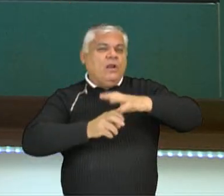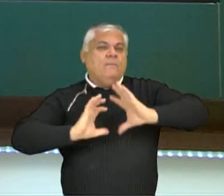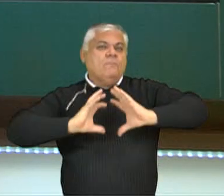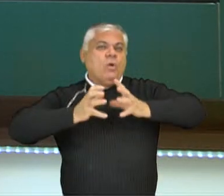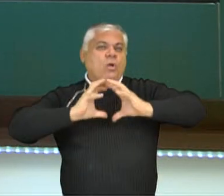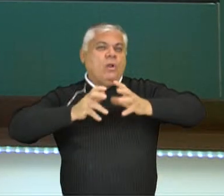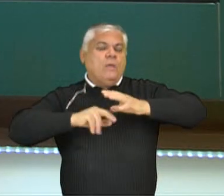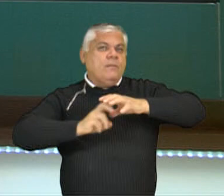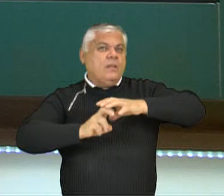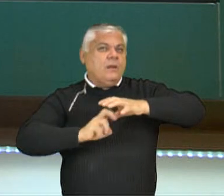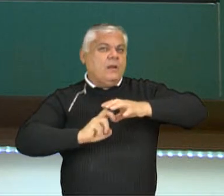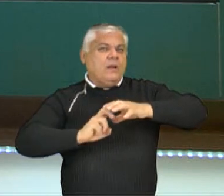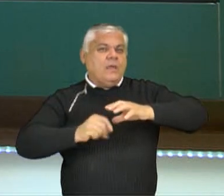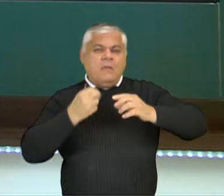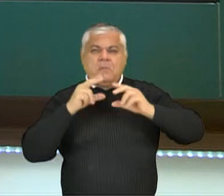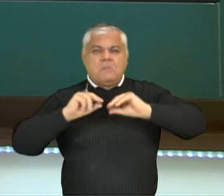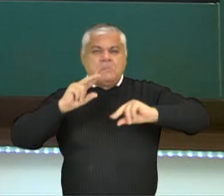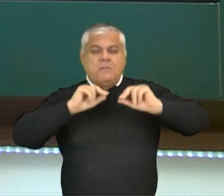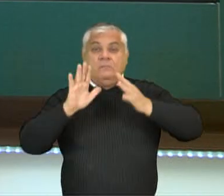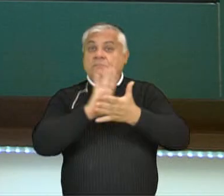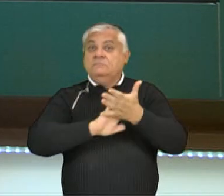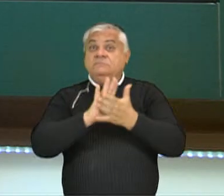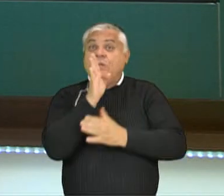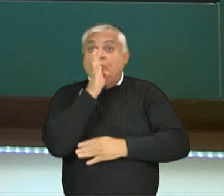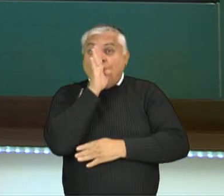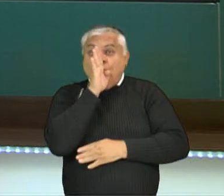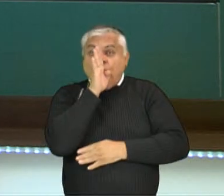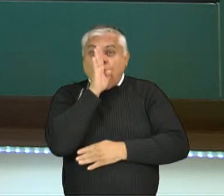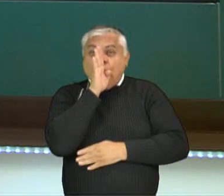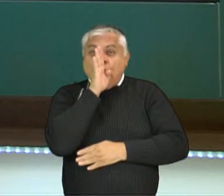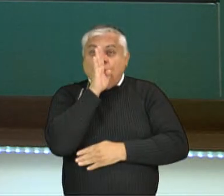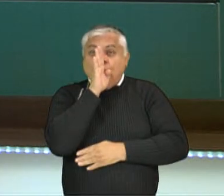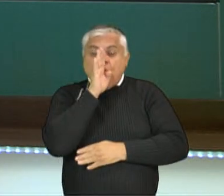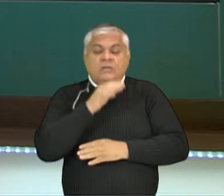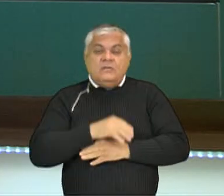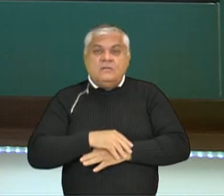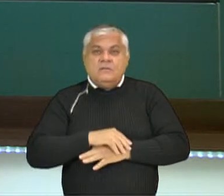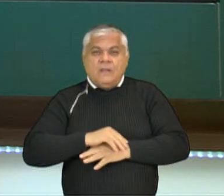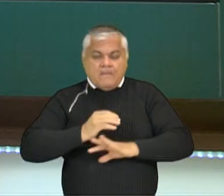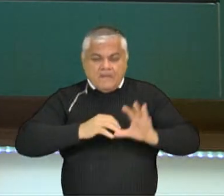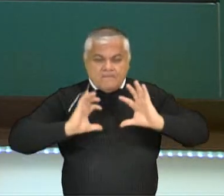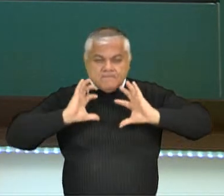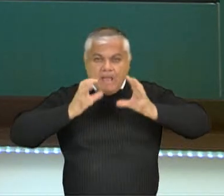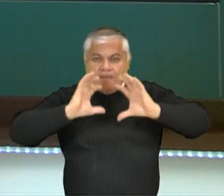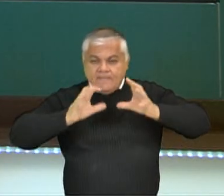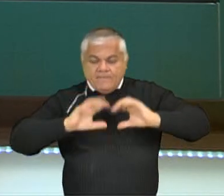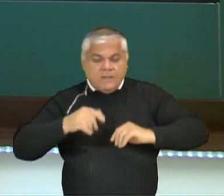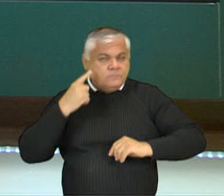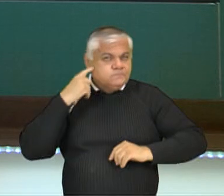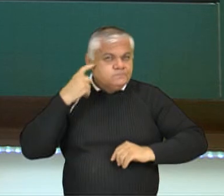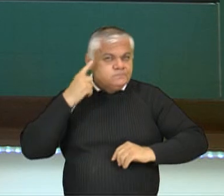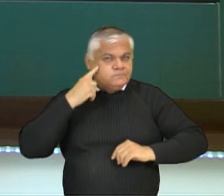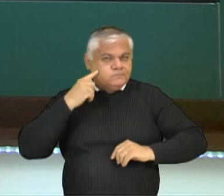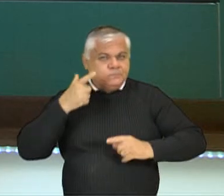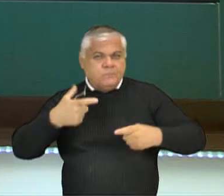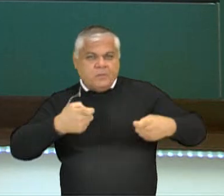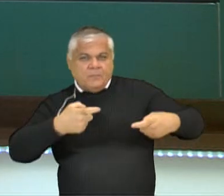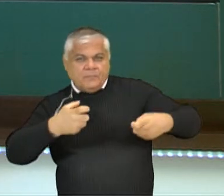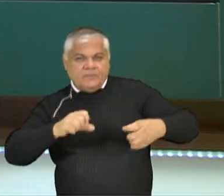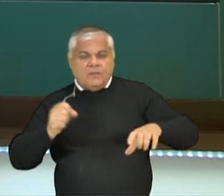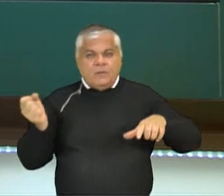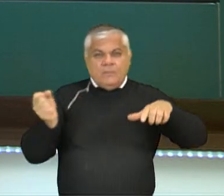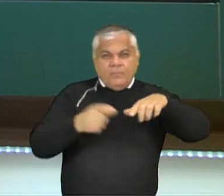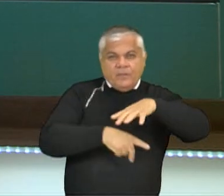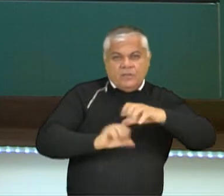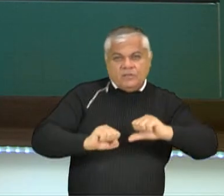se deslocar, para evitar que a outra equipe faça o gol. Então, o objetivo é fazer o gol e a outra equipe defender. Tá? Então, o público ele